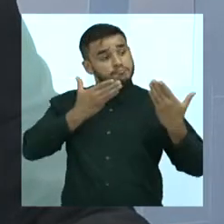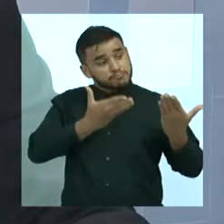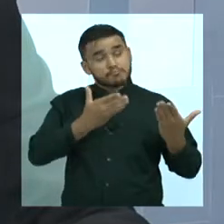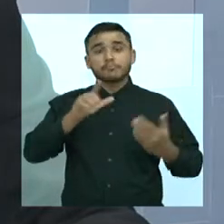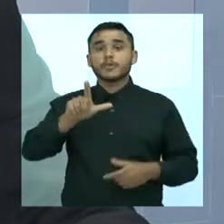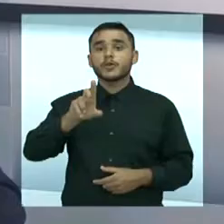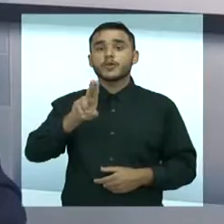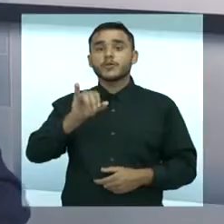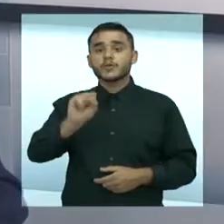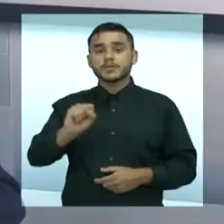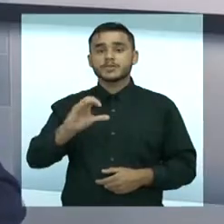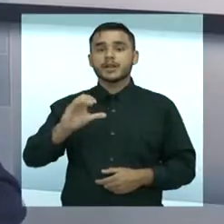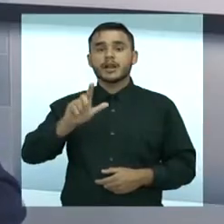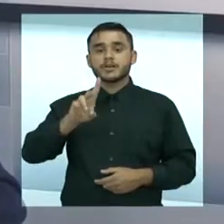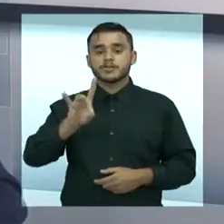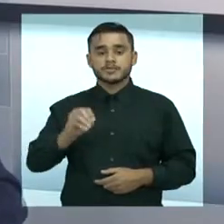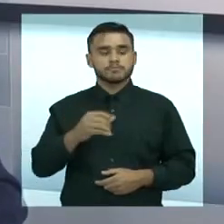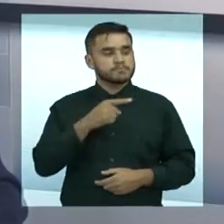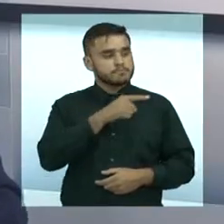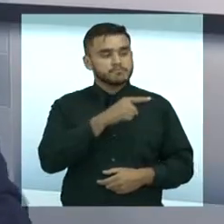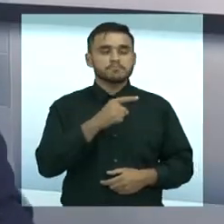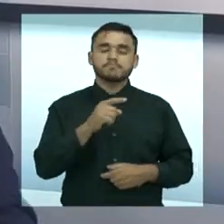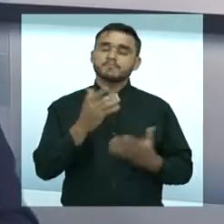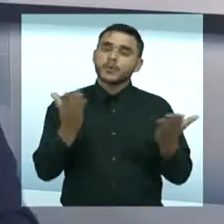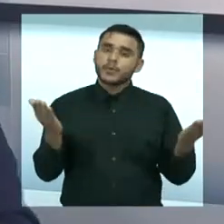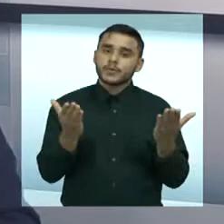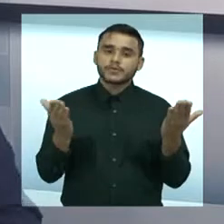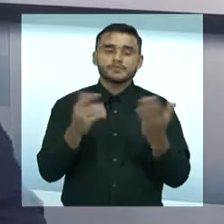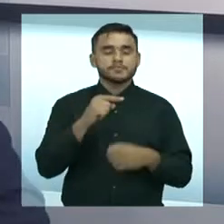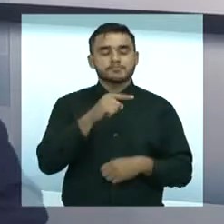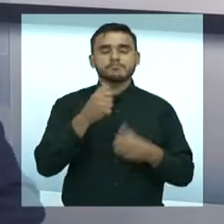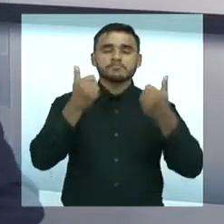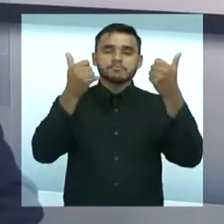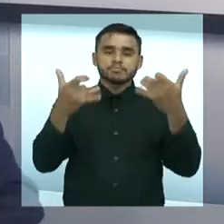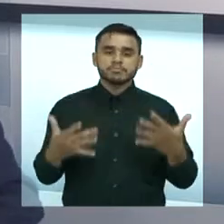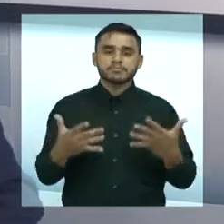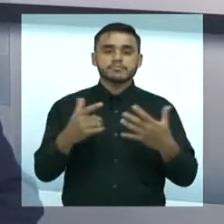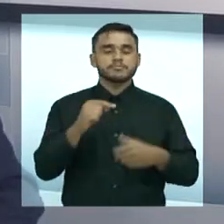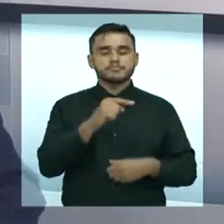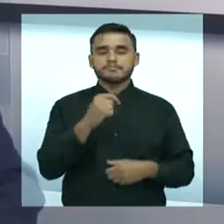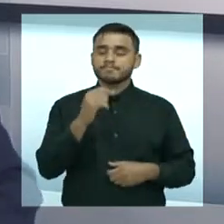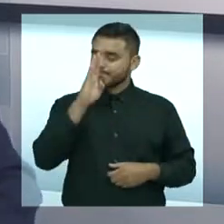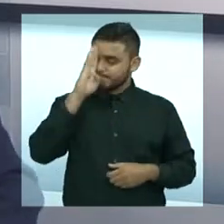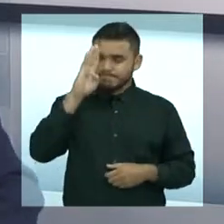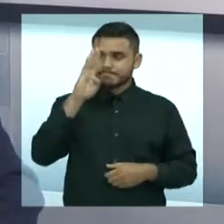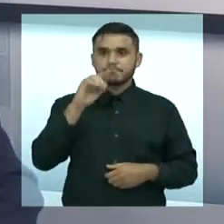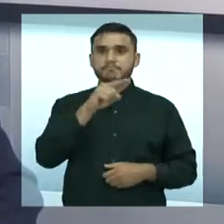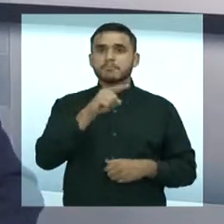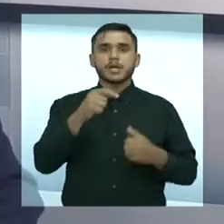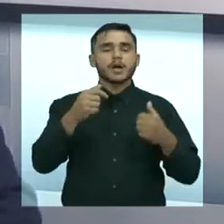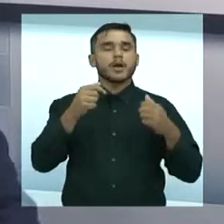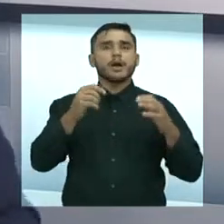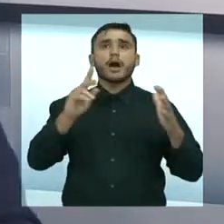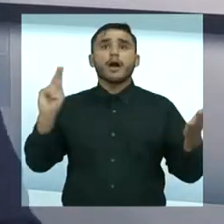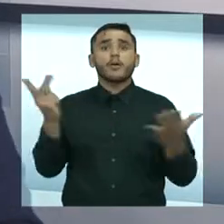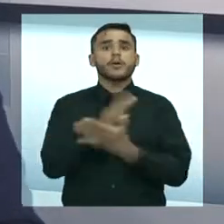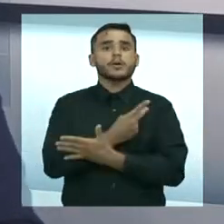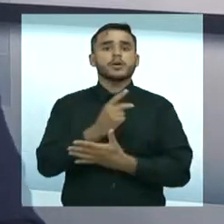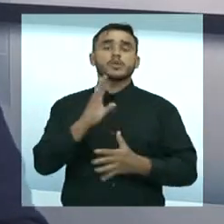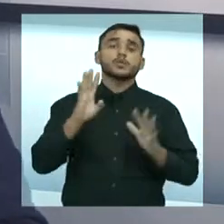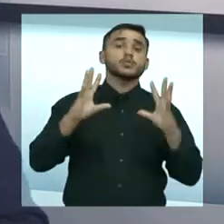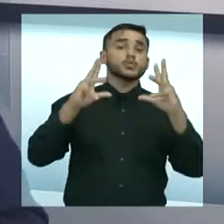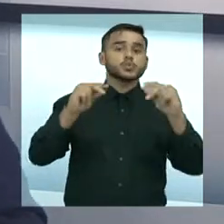em exclusivo, um programa especial para avaliar os principais fatos que acontecem